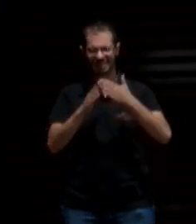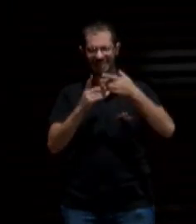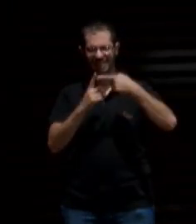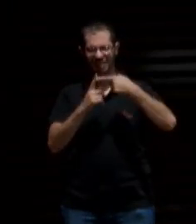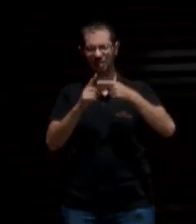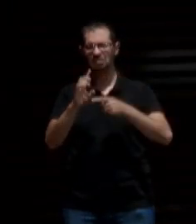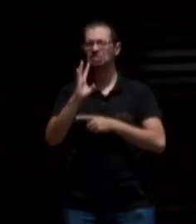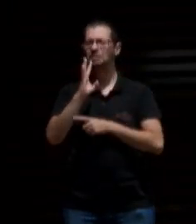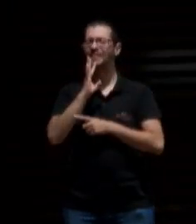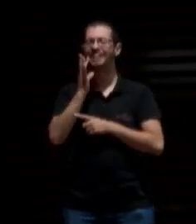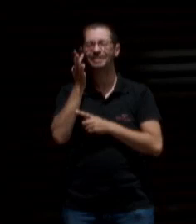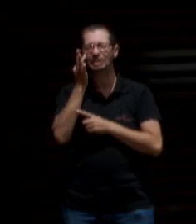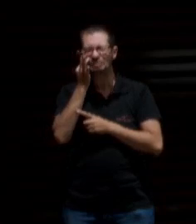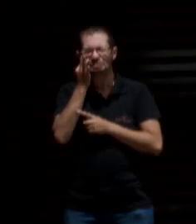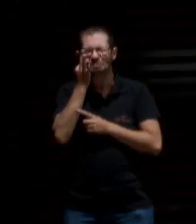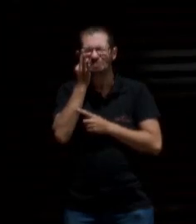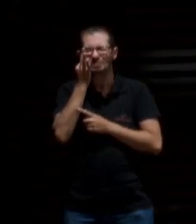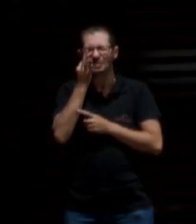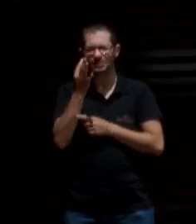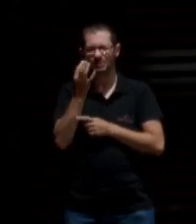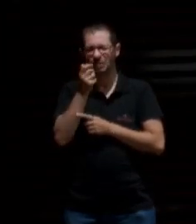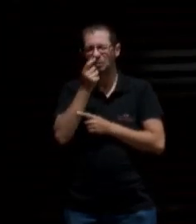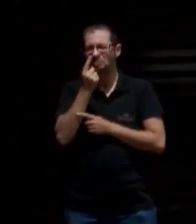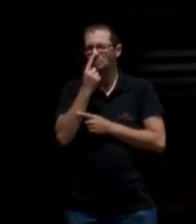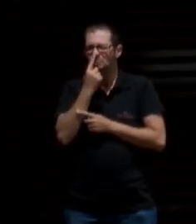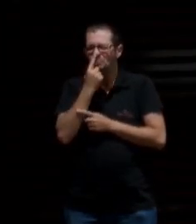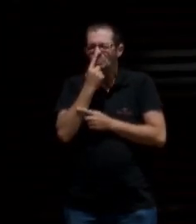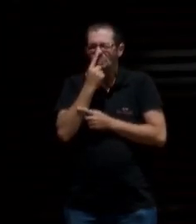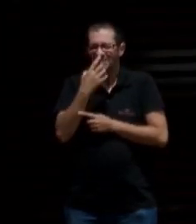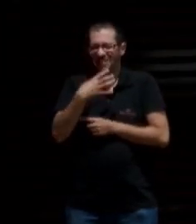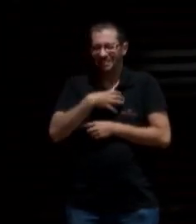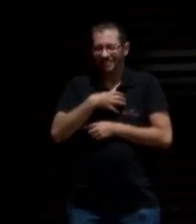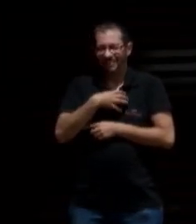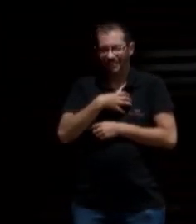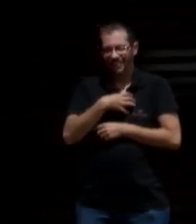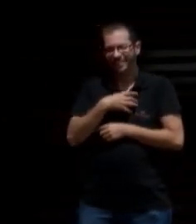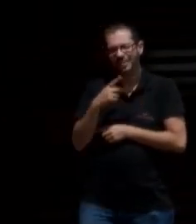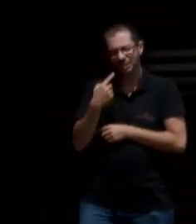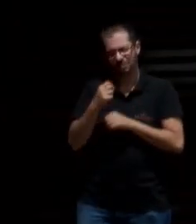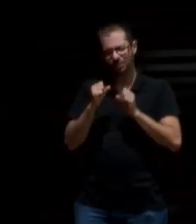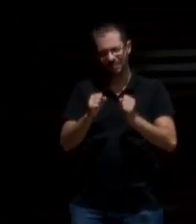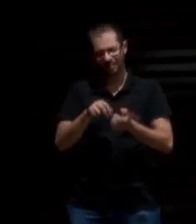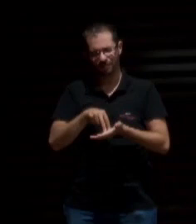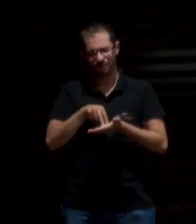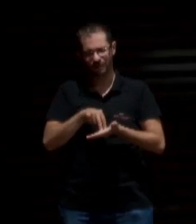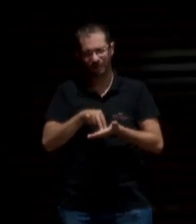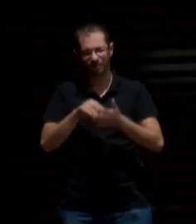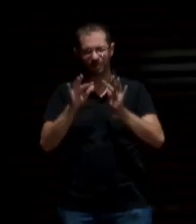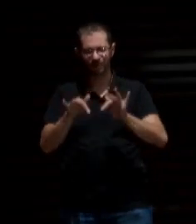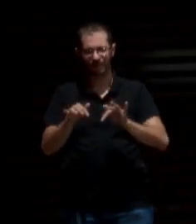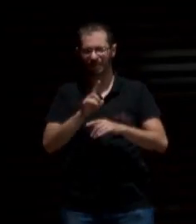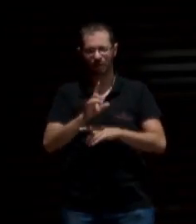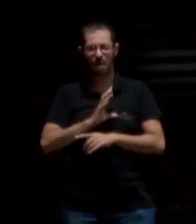conhece pessoalmente, de modo que nós sejamos intrépidos nesse tempo do fim. E nós possamos não amar a nossa